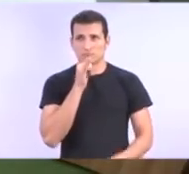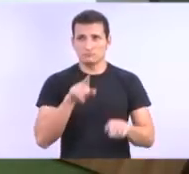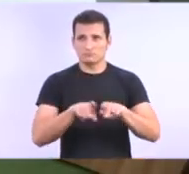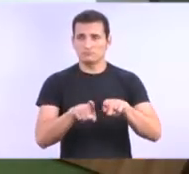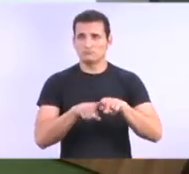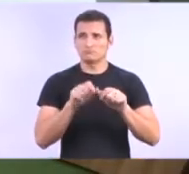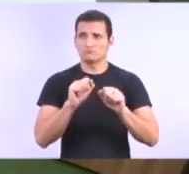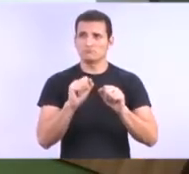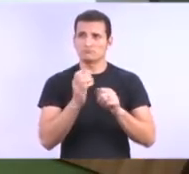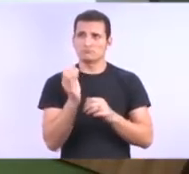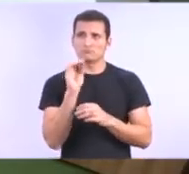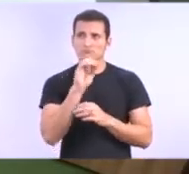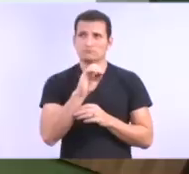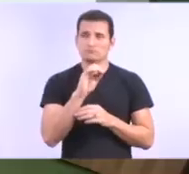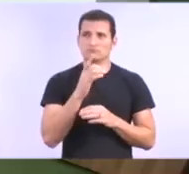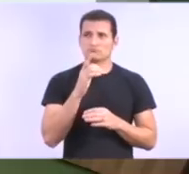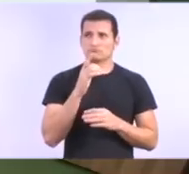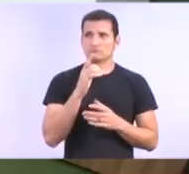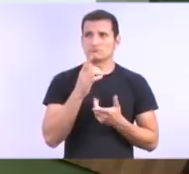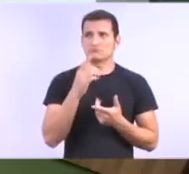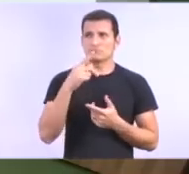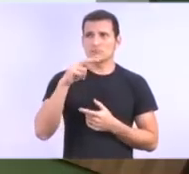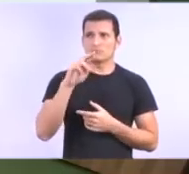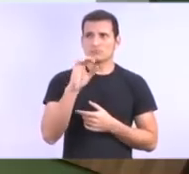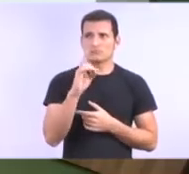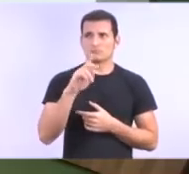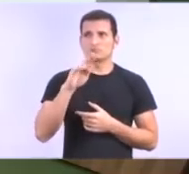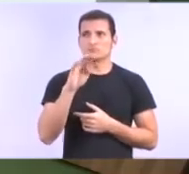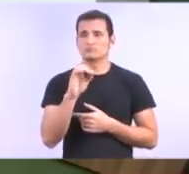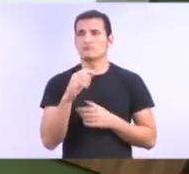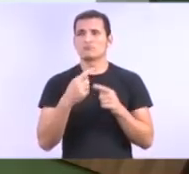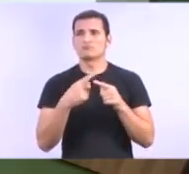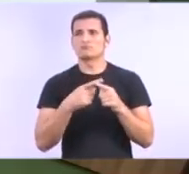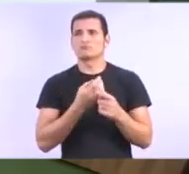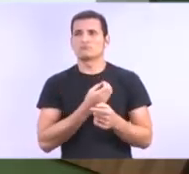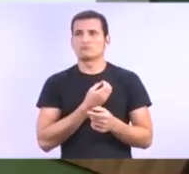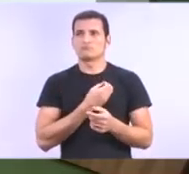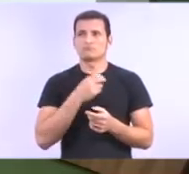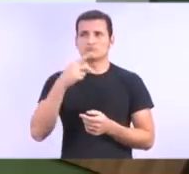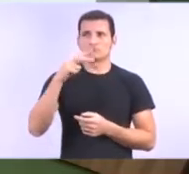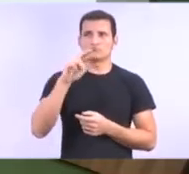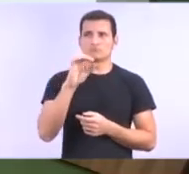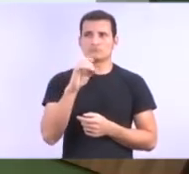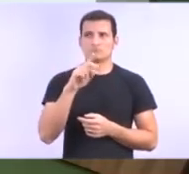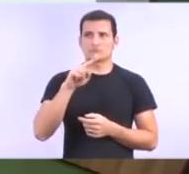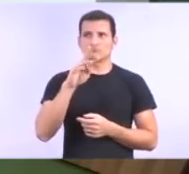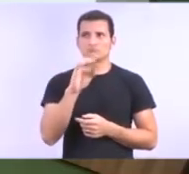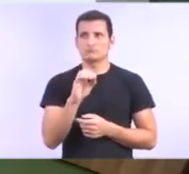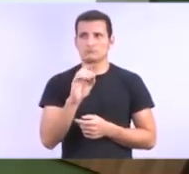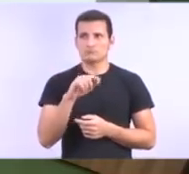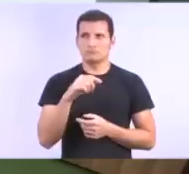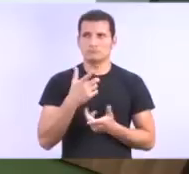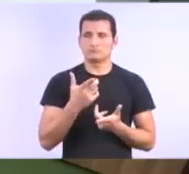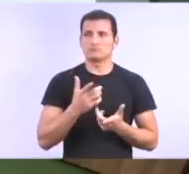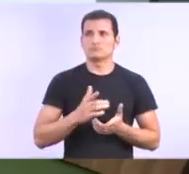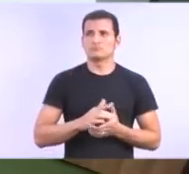ideia do produto, porque o valor do produto. Então, no caso, seria o public